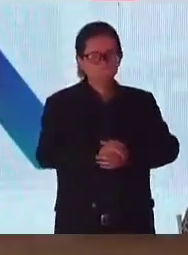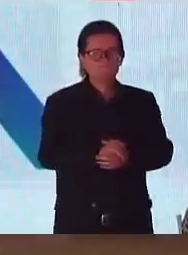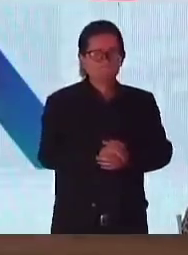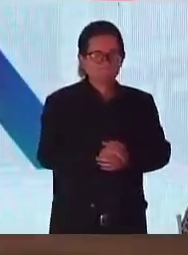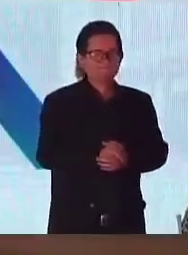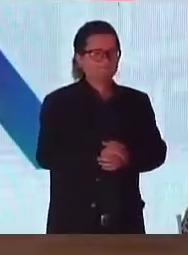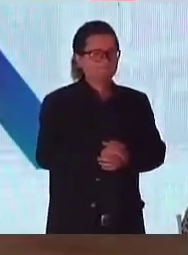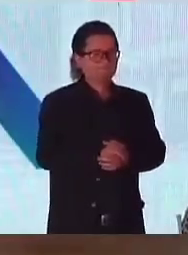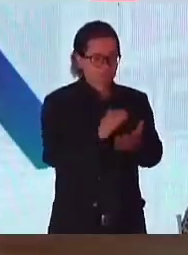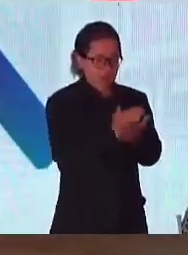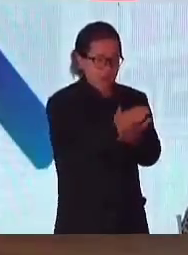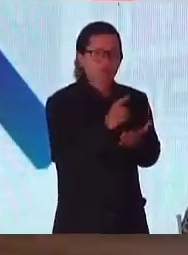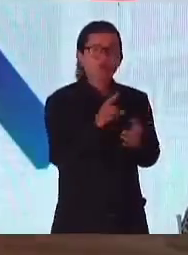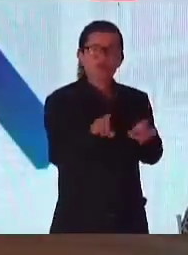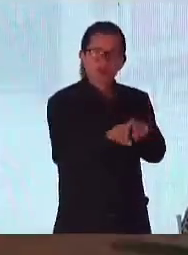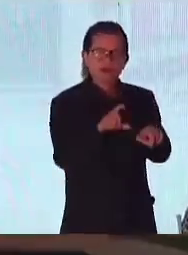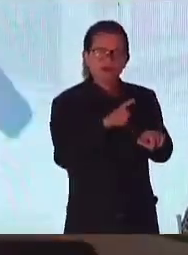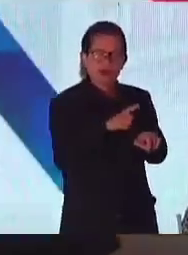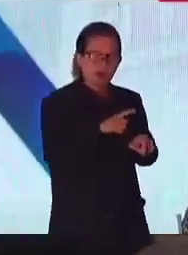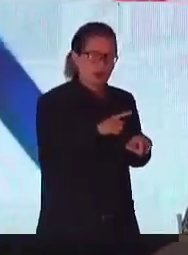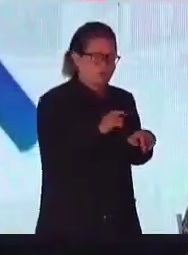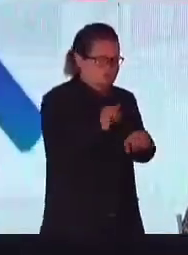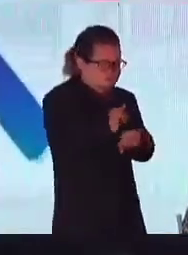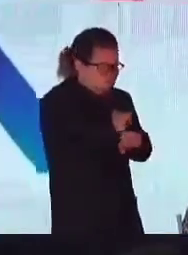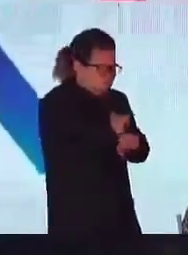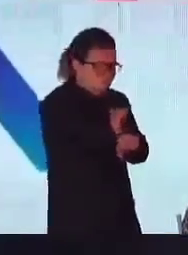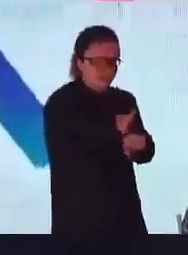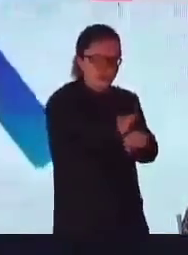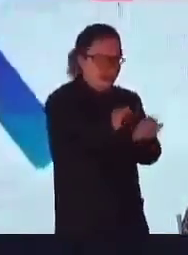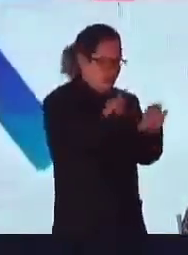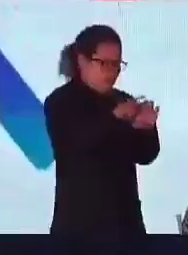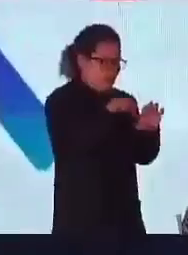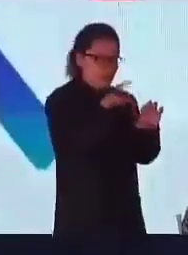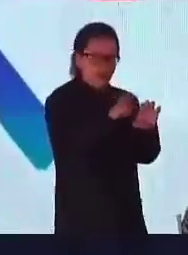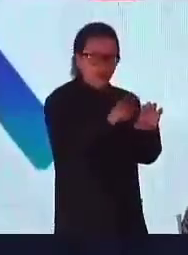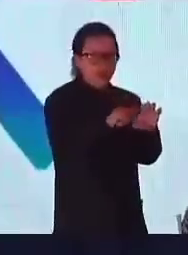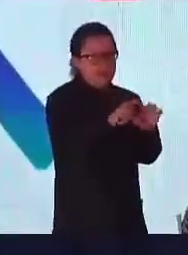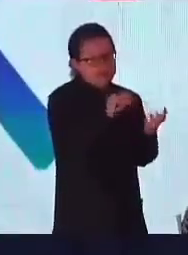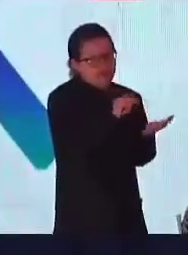aqueles que têm capacidade de empreender tecnologicamente e também criar novas empresas.